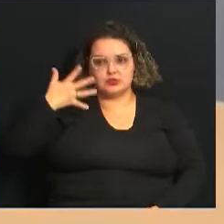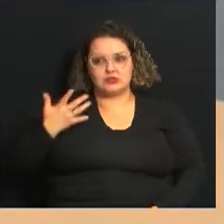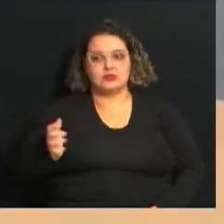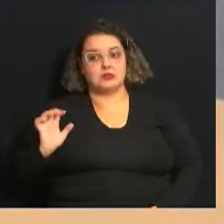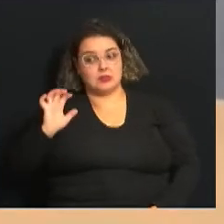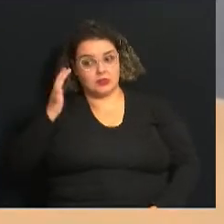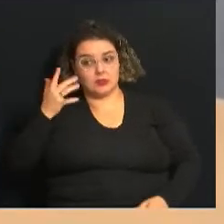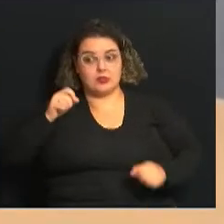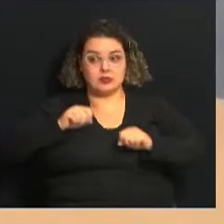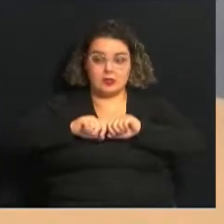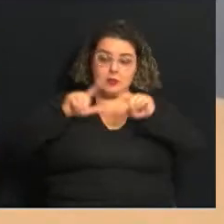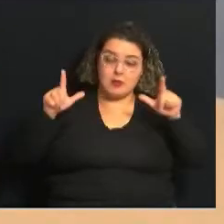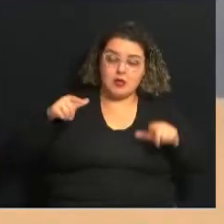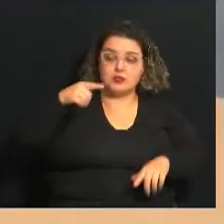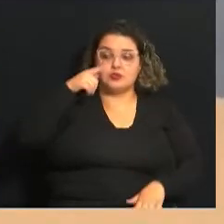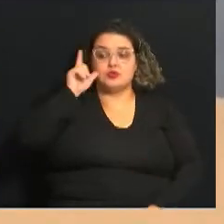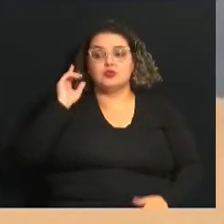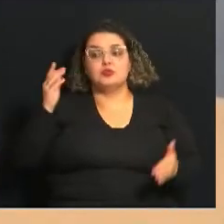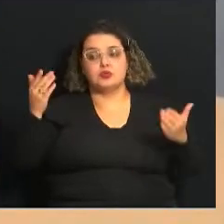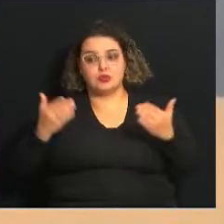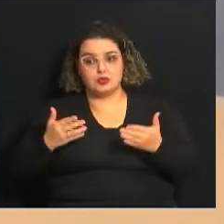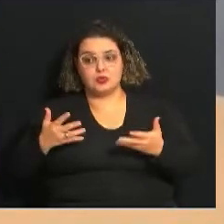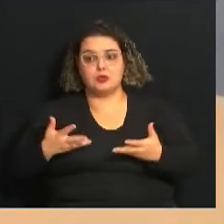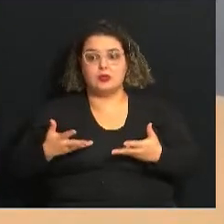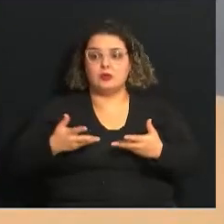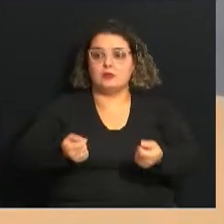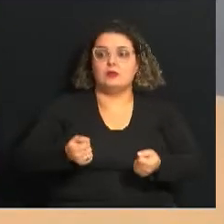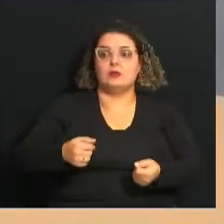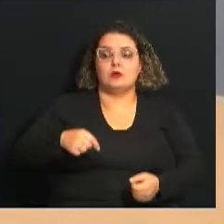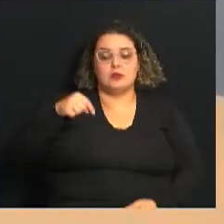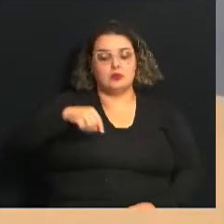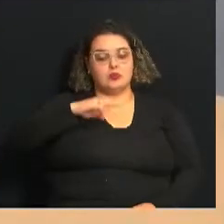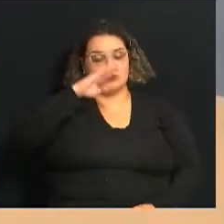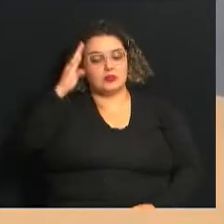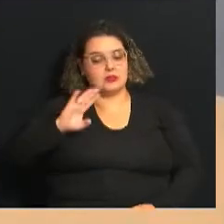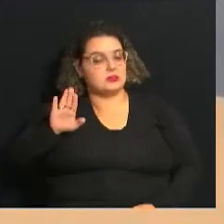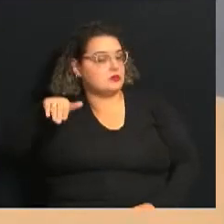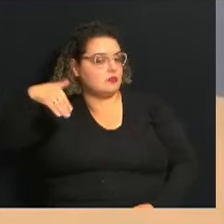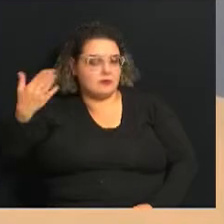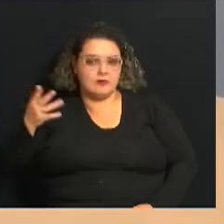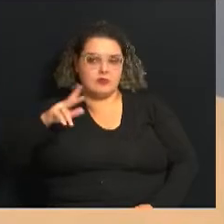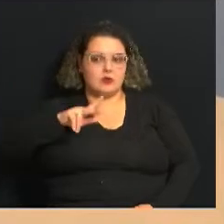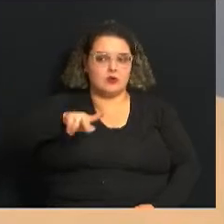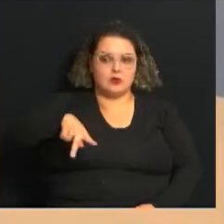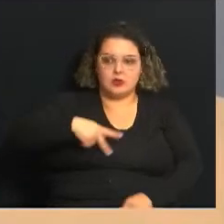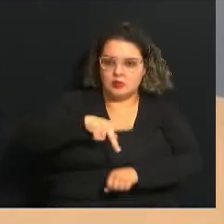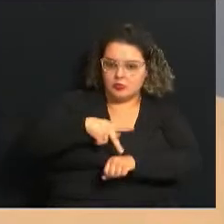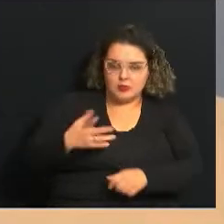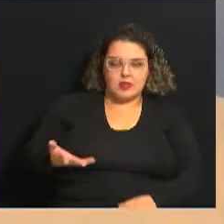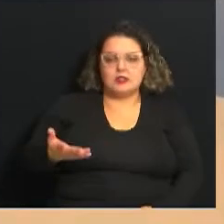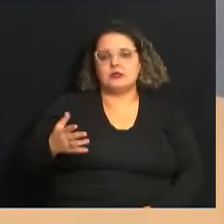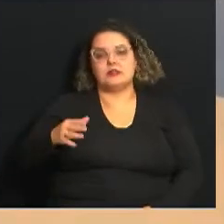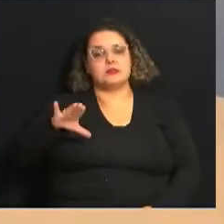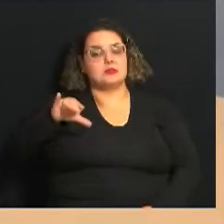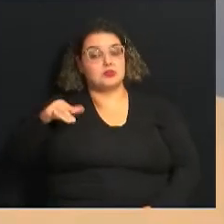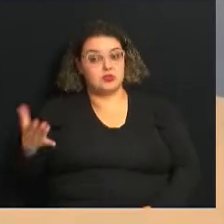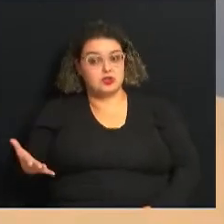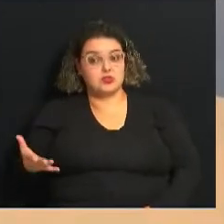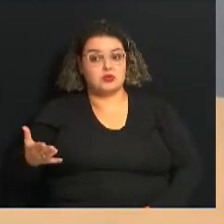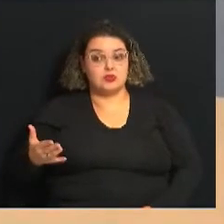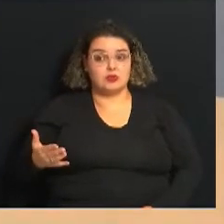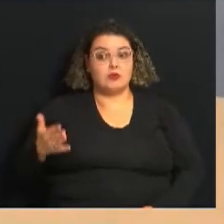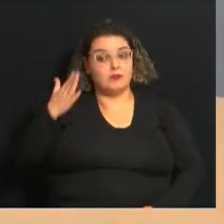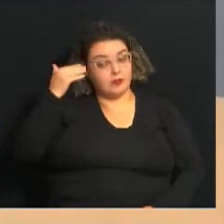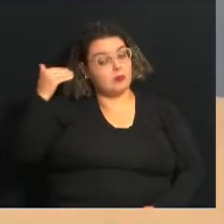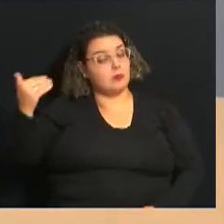manhã de ontem e de hoje, com convidados nacionais, internacionais, cientistas da área de grande renome, que vieram